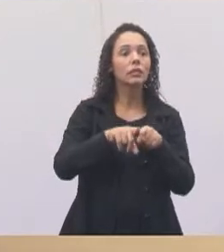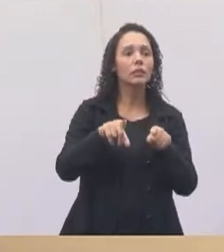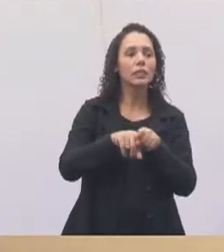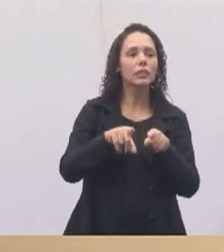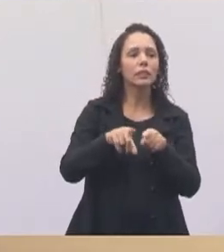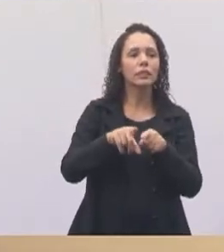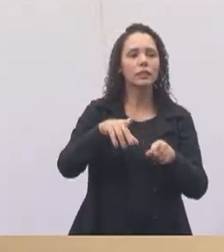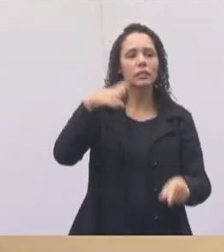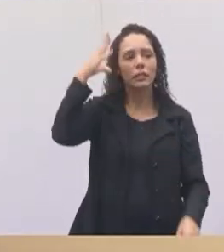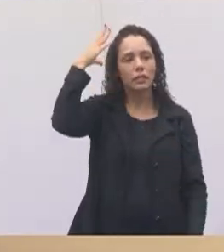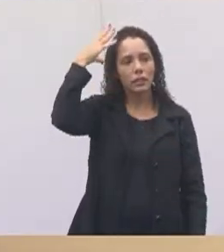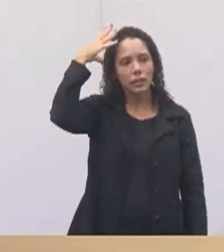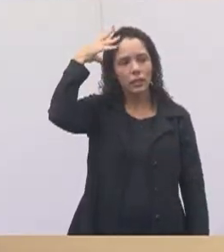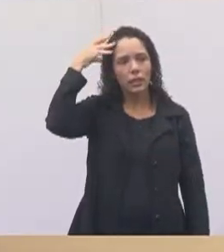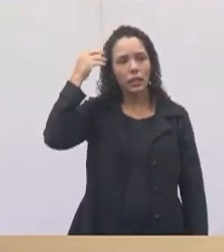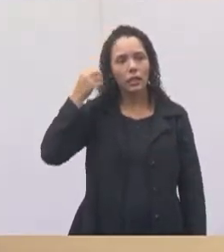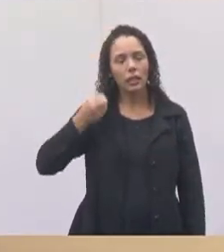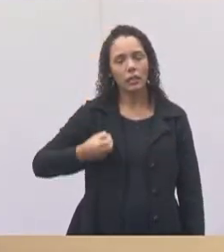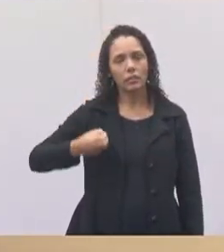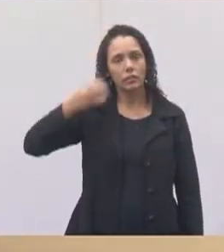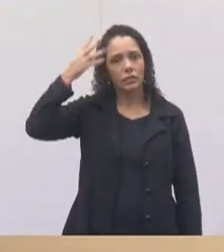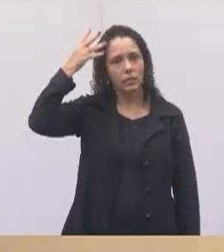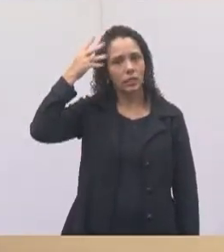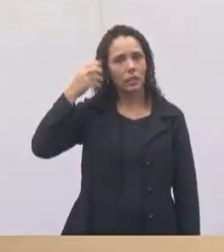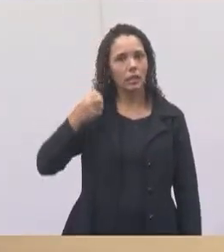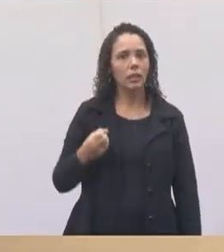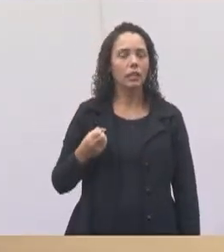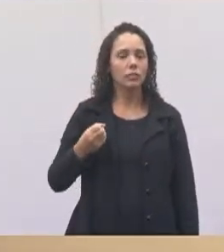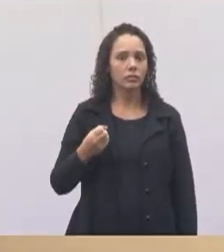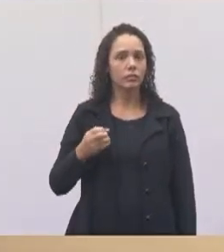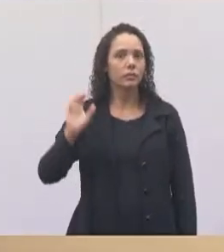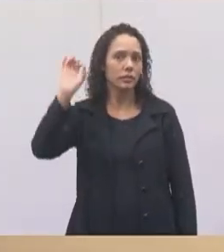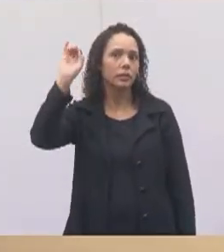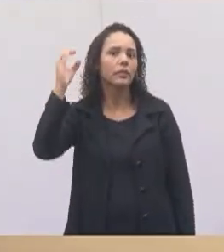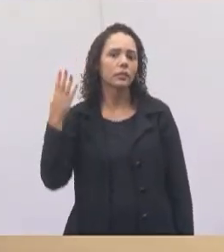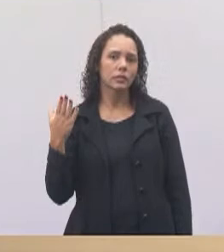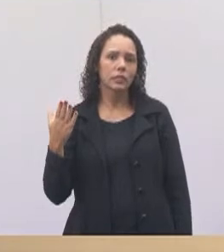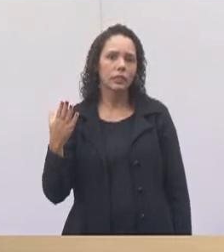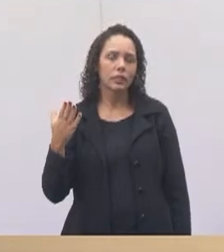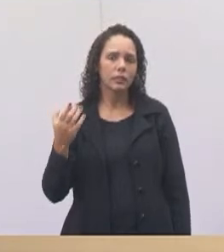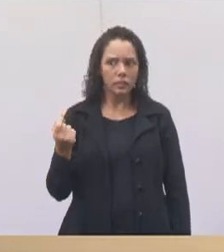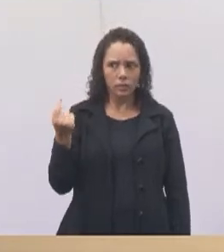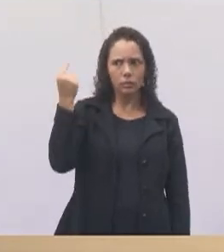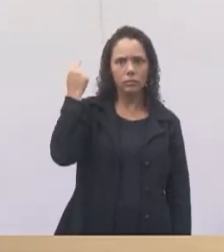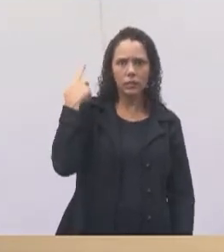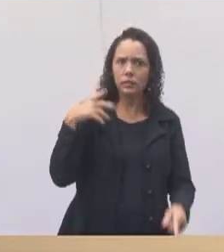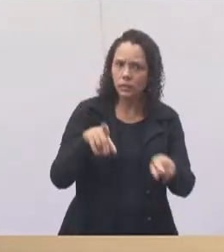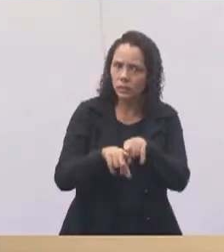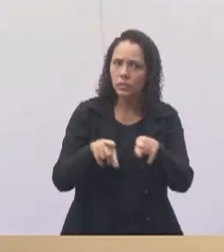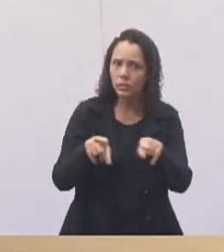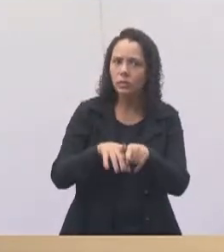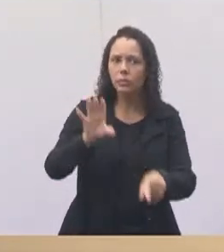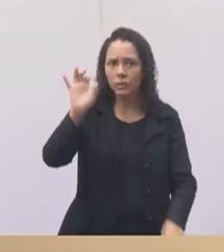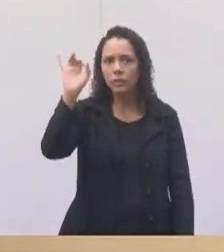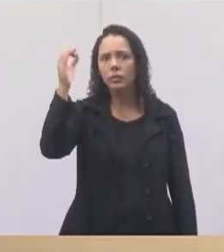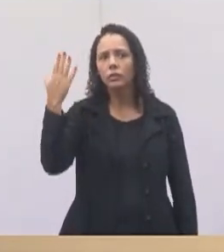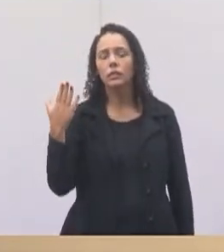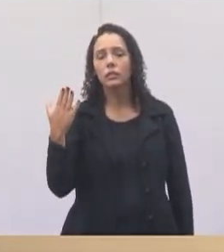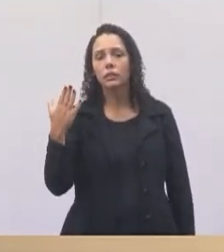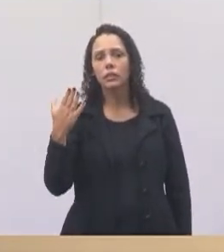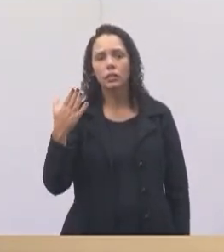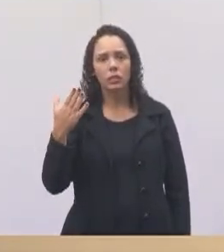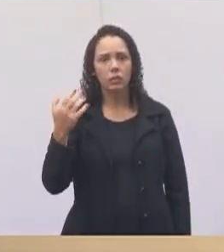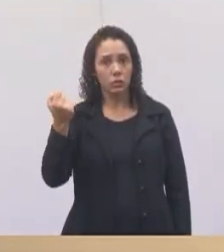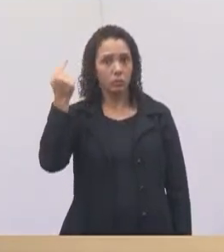afrodescendentes que acontece e aconteceu muito no município, Roberto, muito, na época que o vereador Diogo fez um projeto aqui